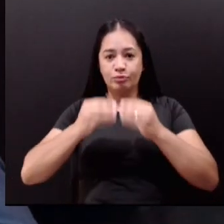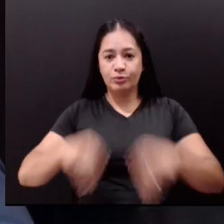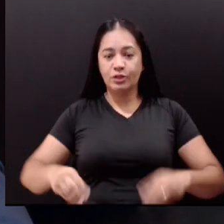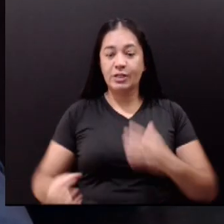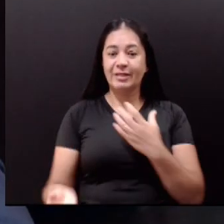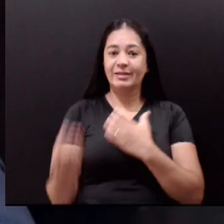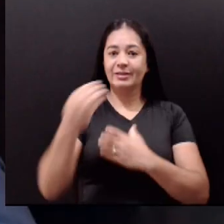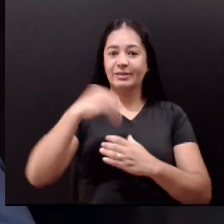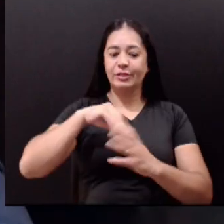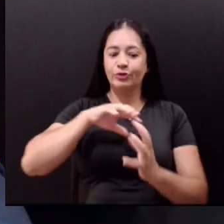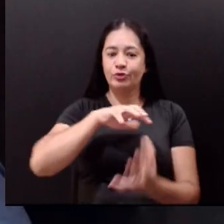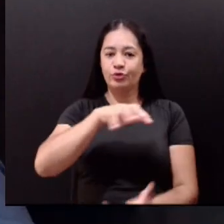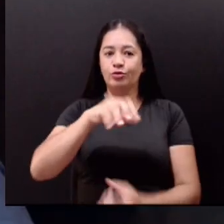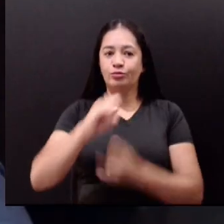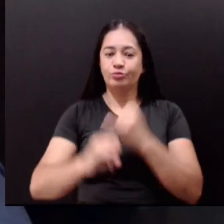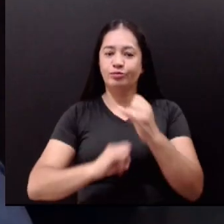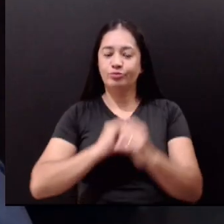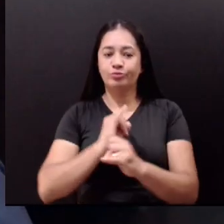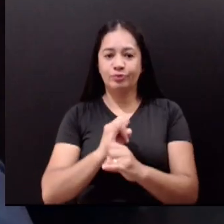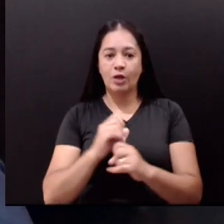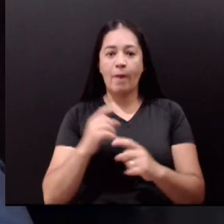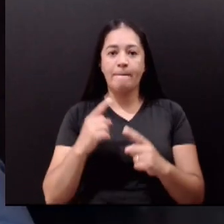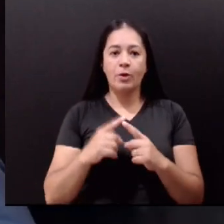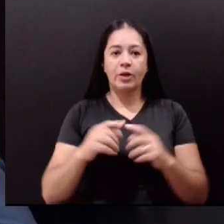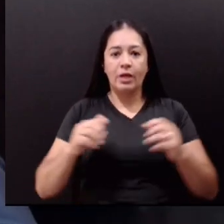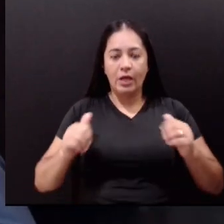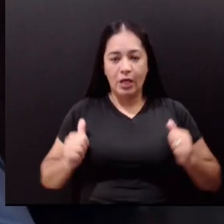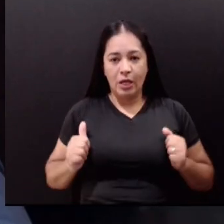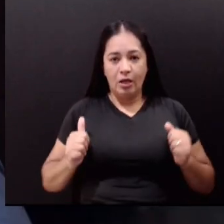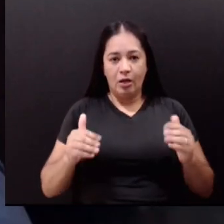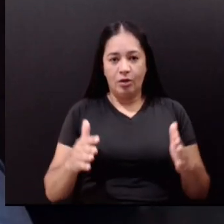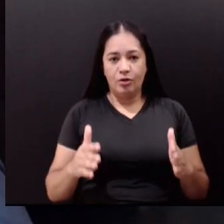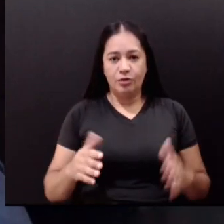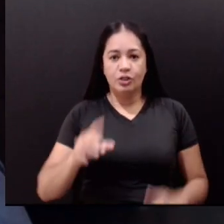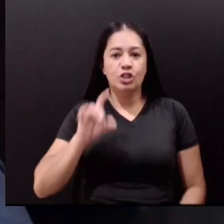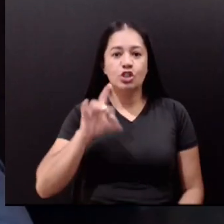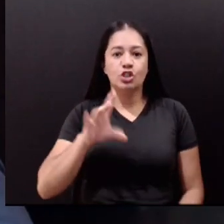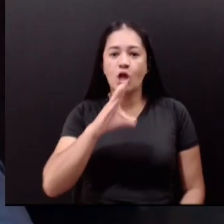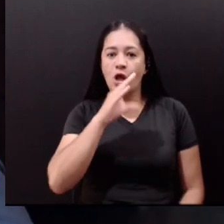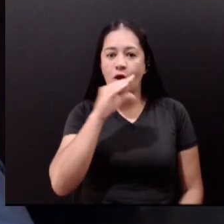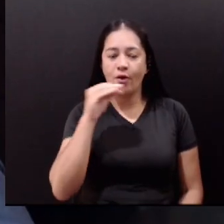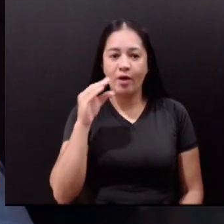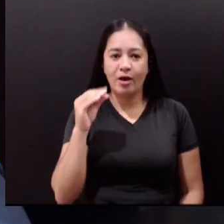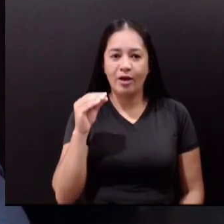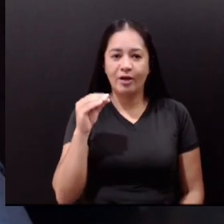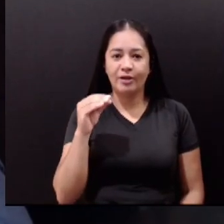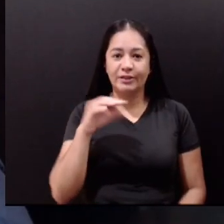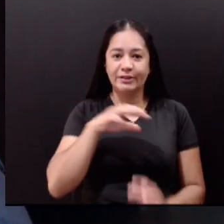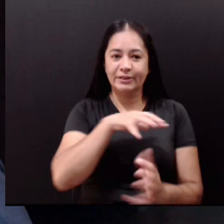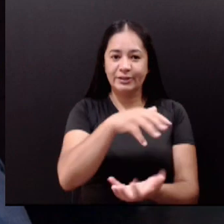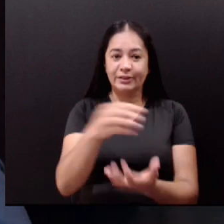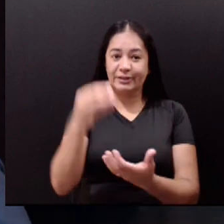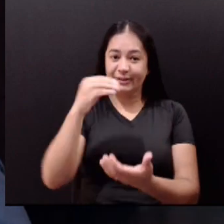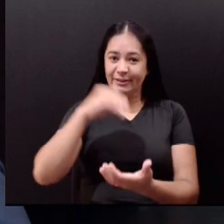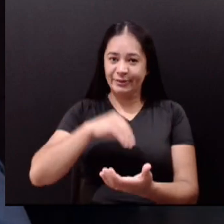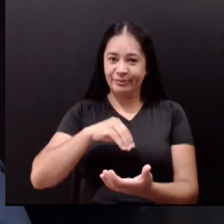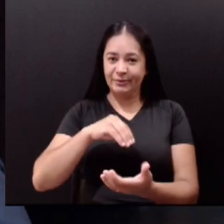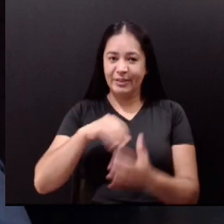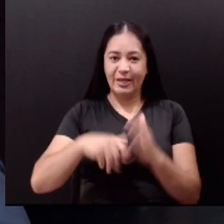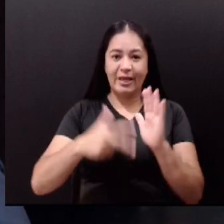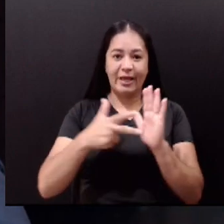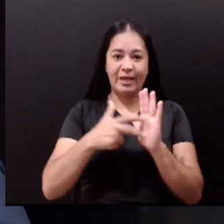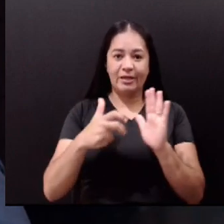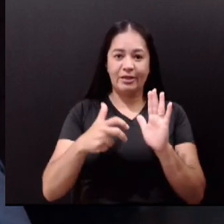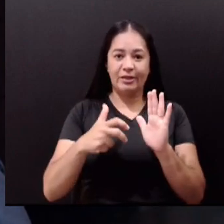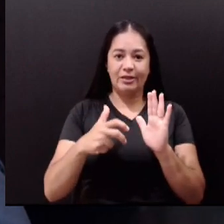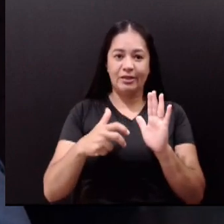toda conduta realizada por um adolescente, no meio digital necessariamente é crime, né. O que que